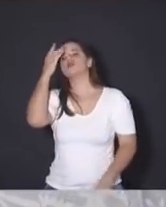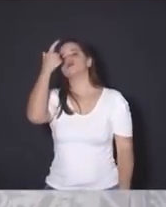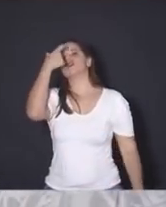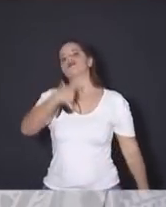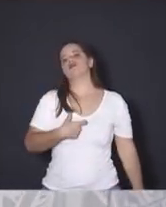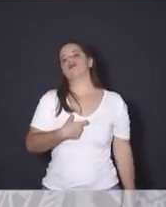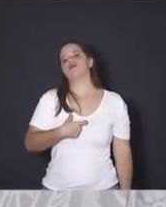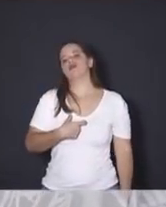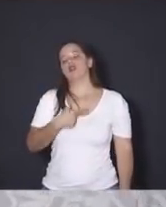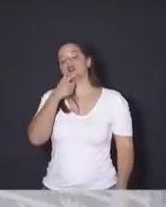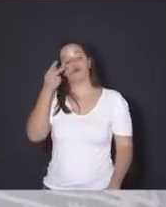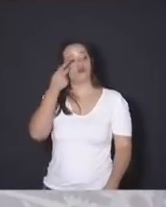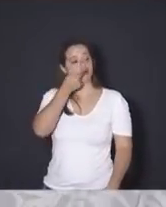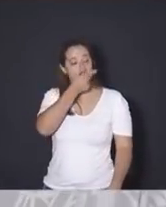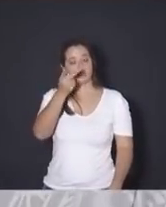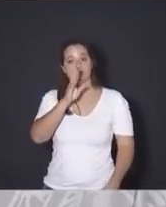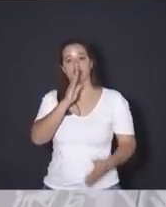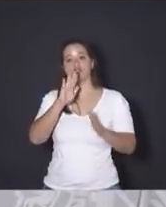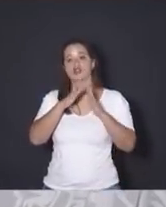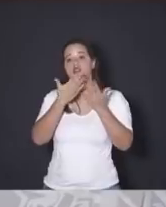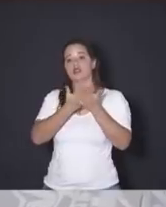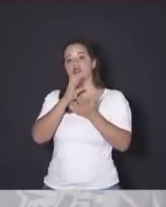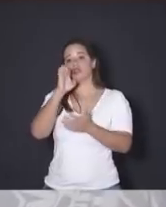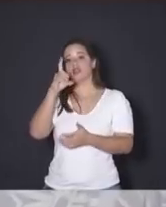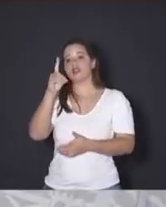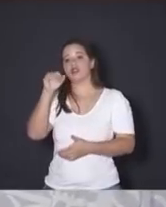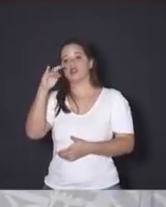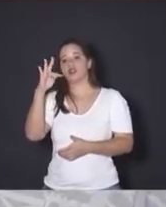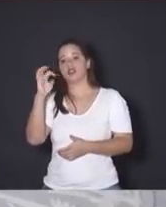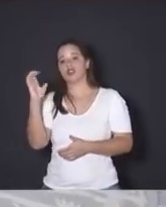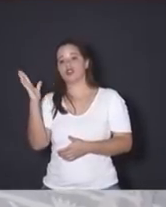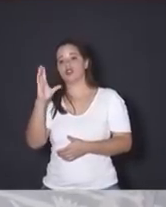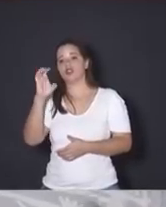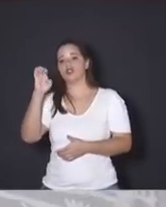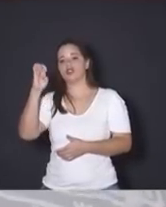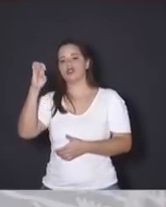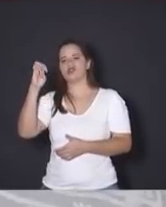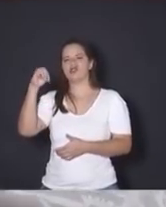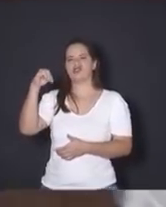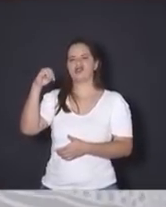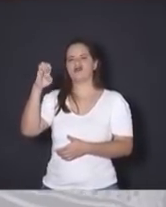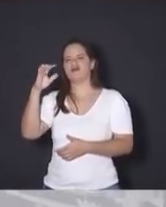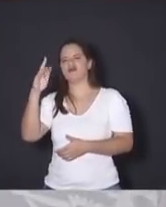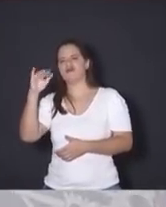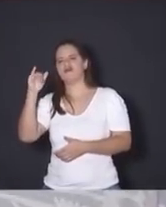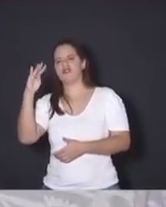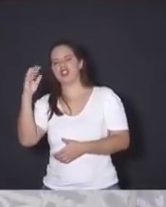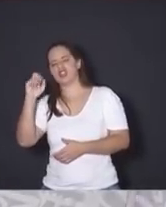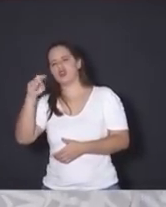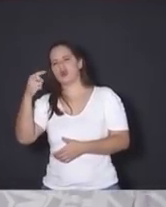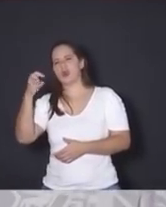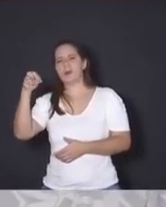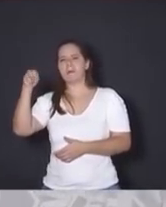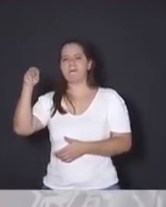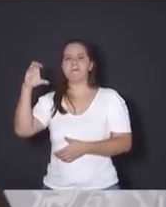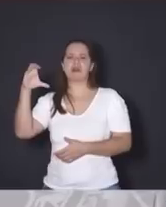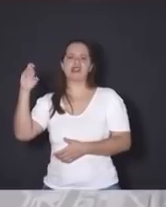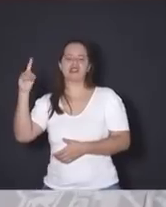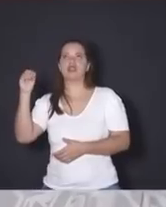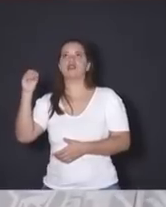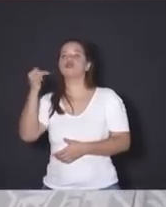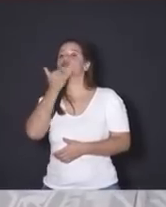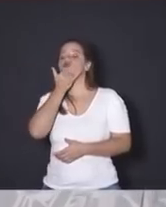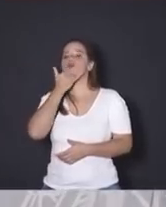aqui eu fui visitar a escola edith de macedo acredite frente disse marcelo em sussuarana não lembrando é de